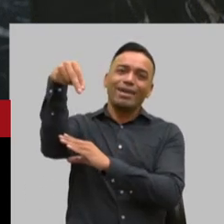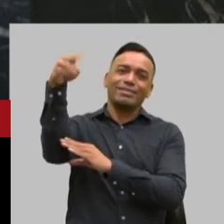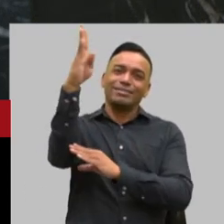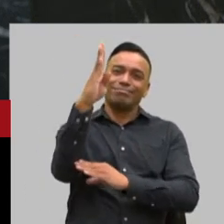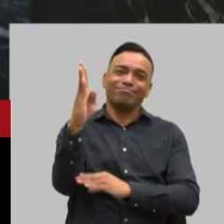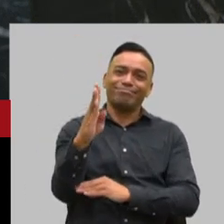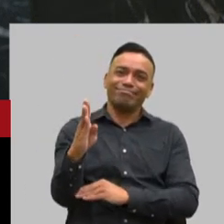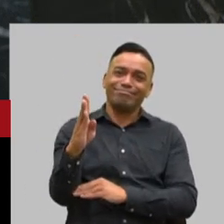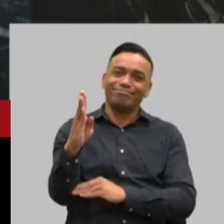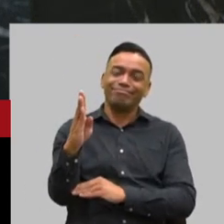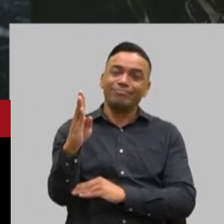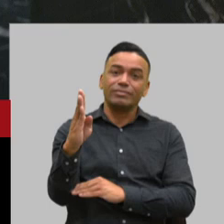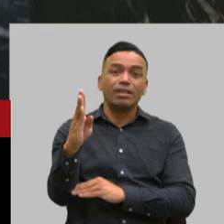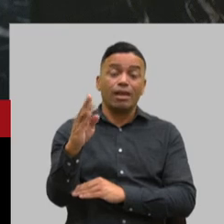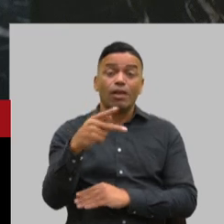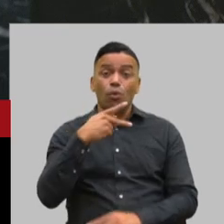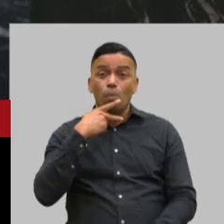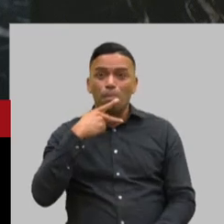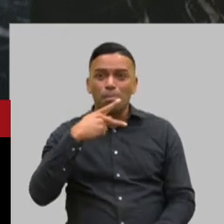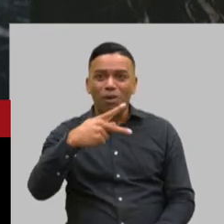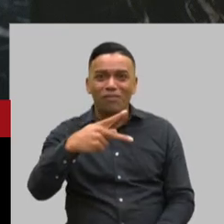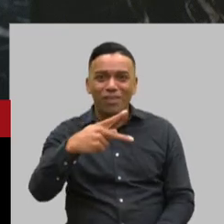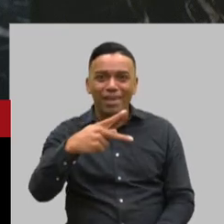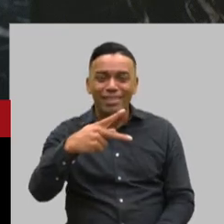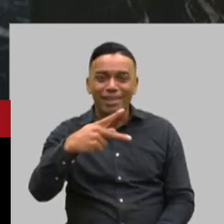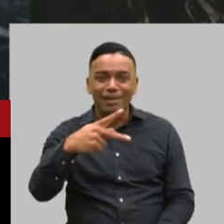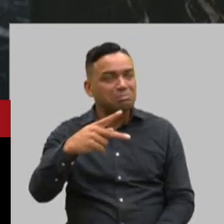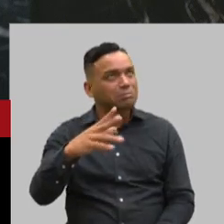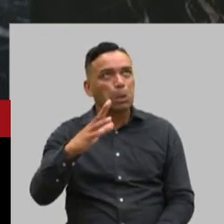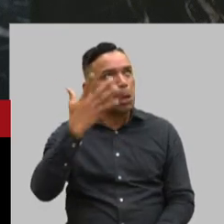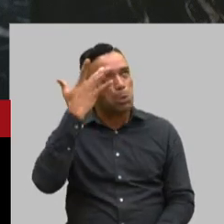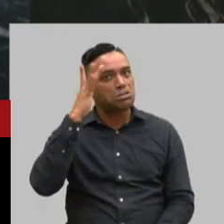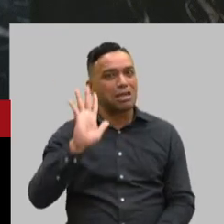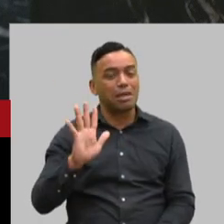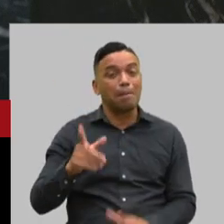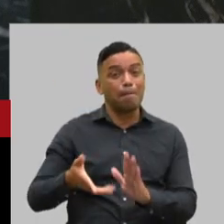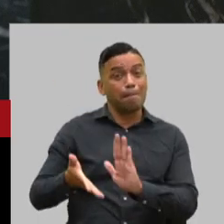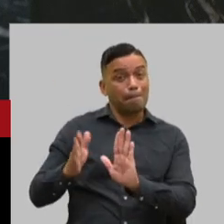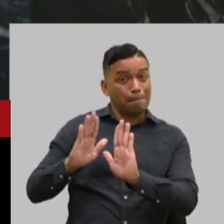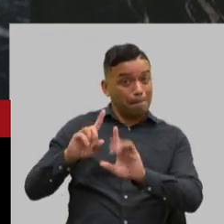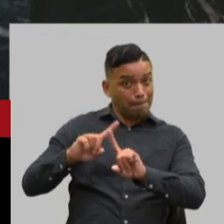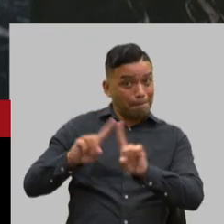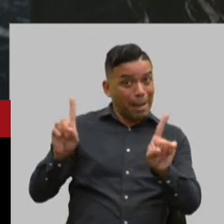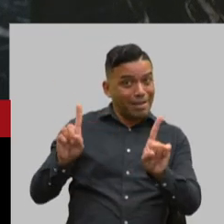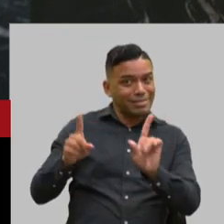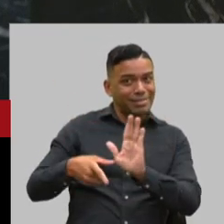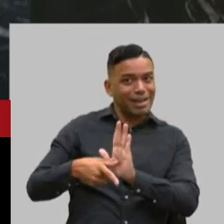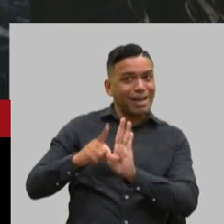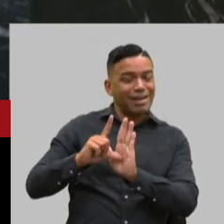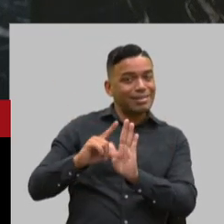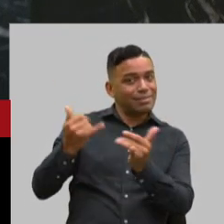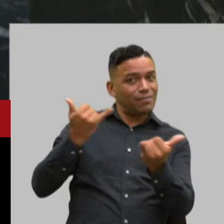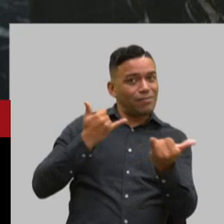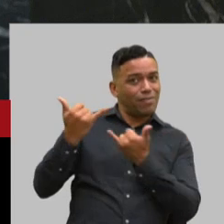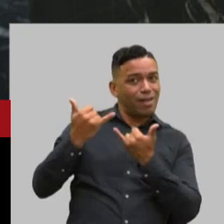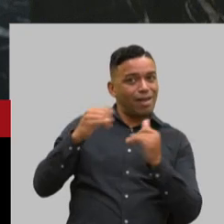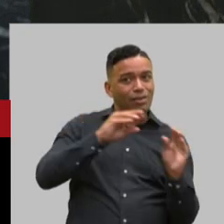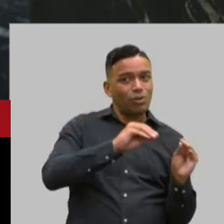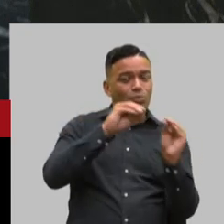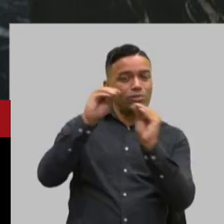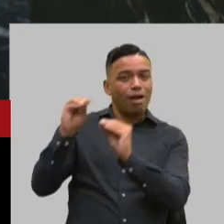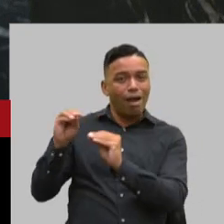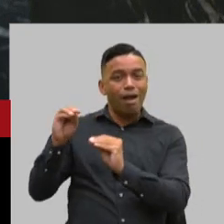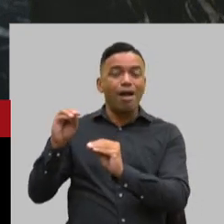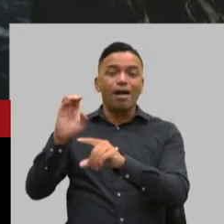E falo que eu sou profeta, não sei se isso confere, mas antes de saber que eu ia para a Bahia, para o Nordeste, eu fiz